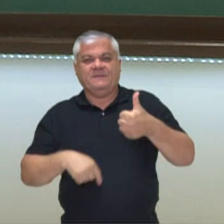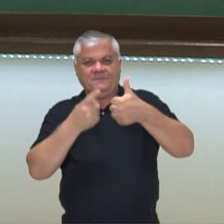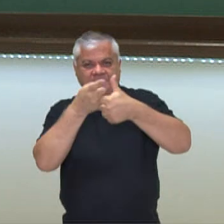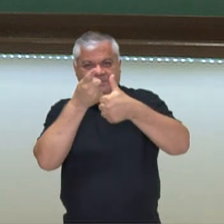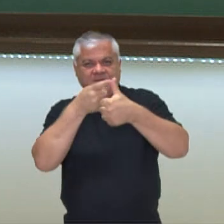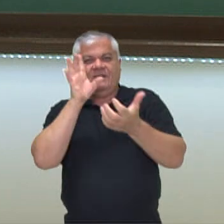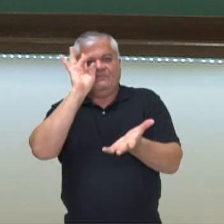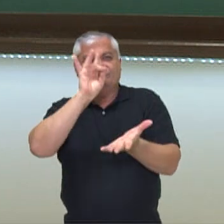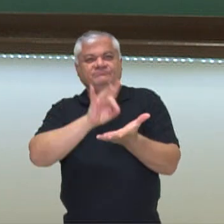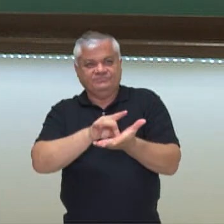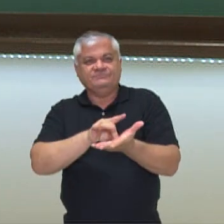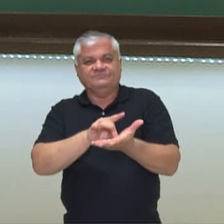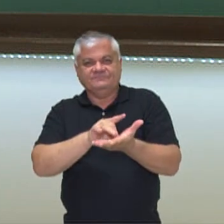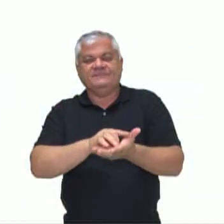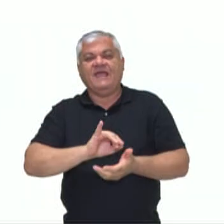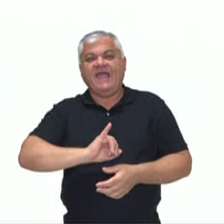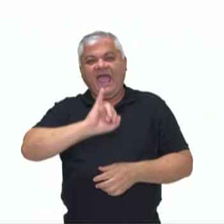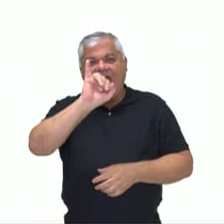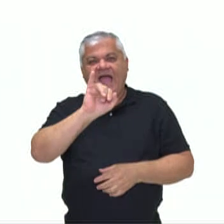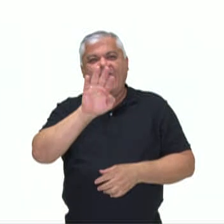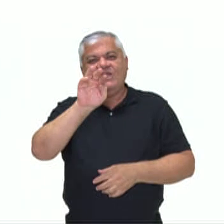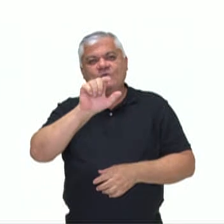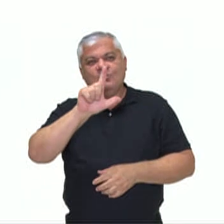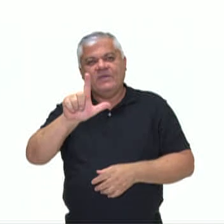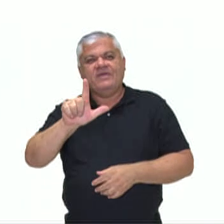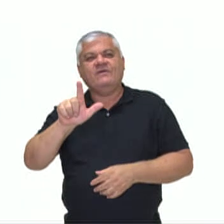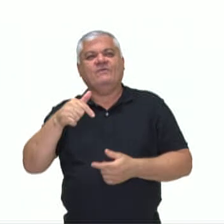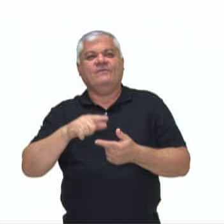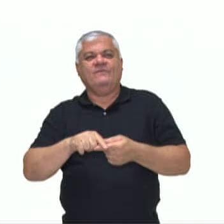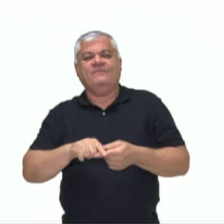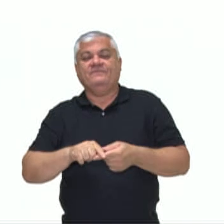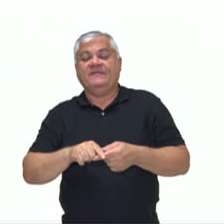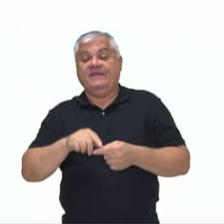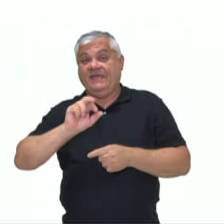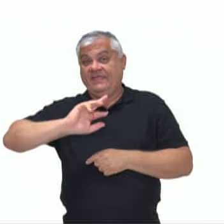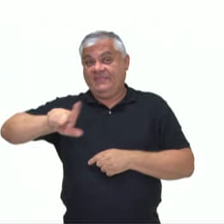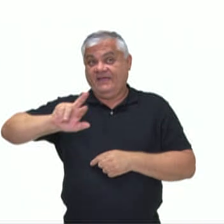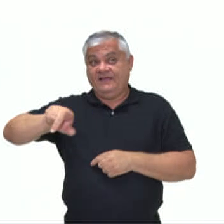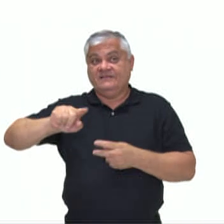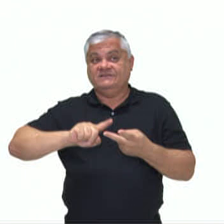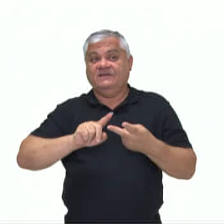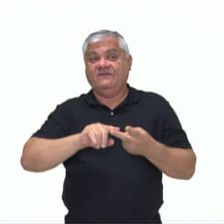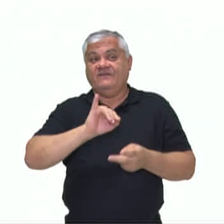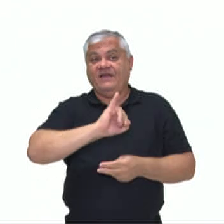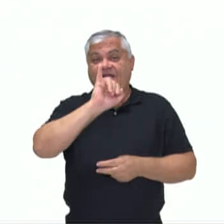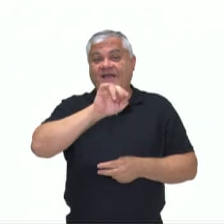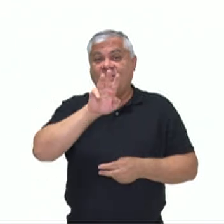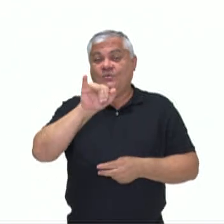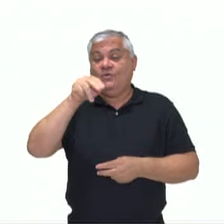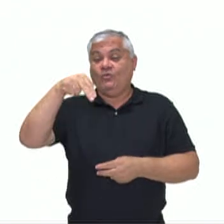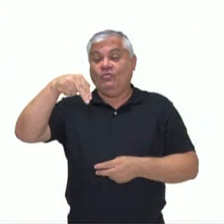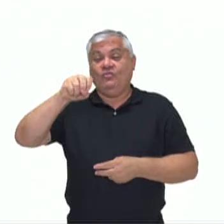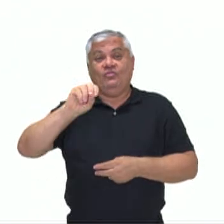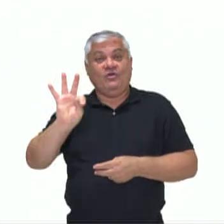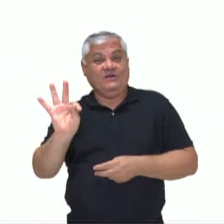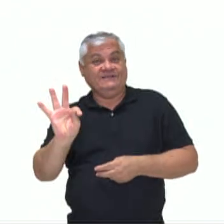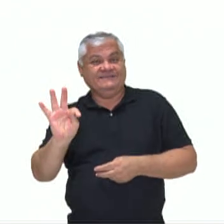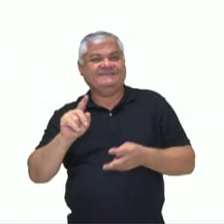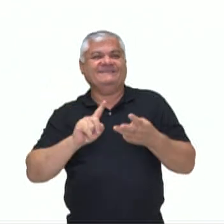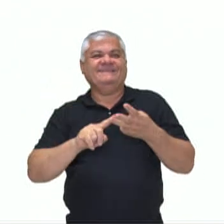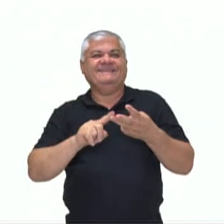Affirmative, I will be friendly. Negative, I will not be mean.